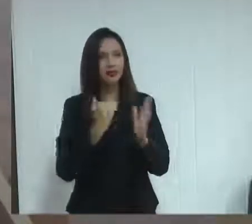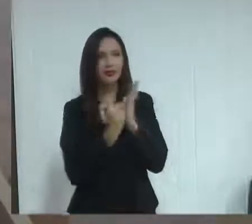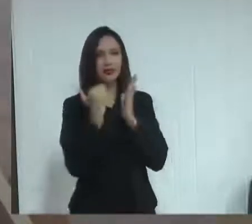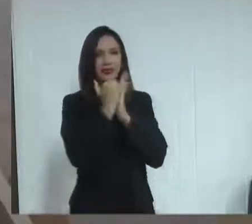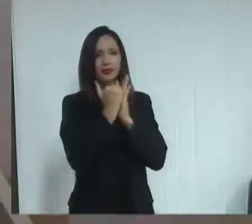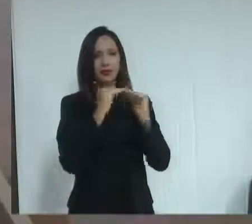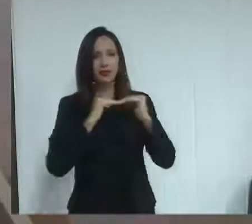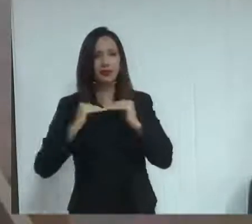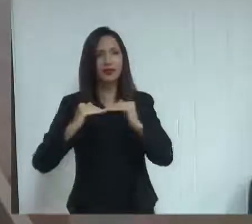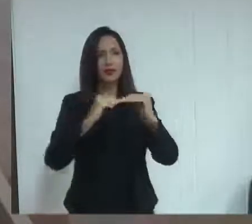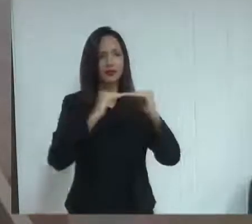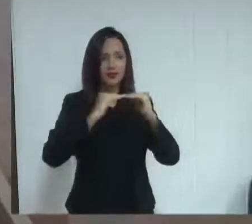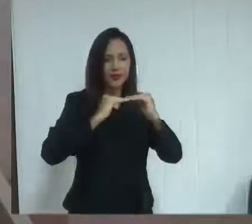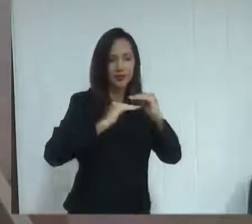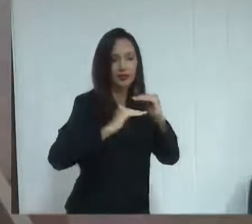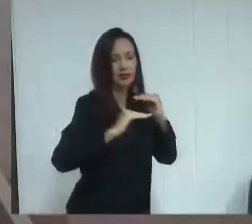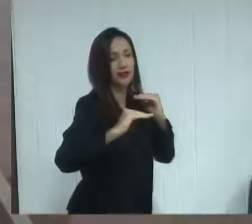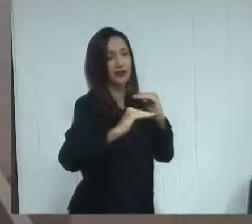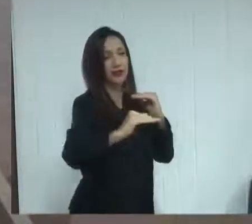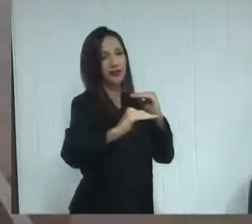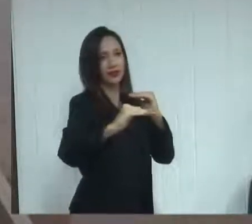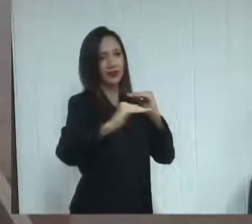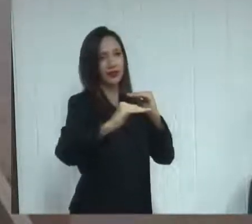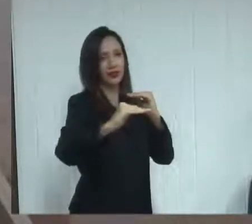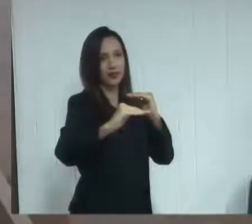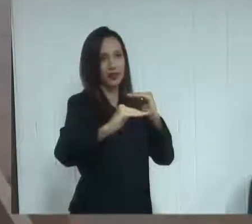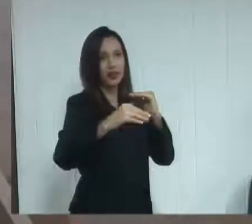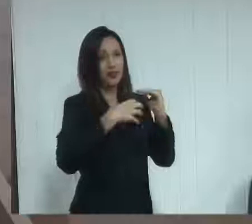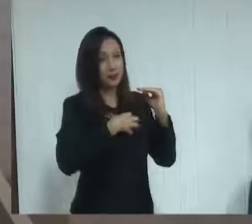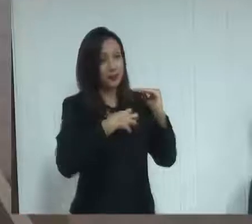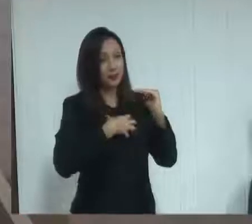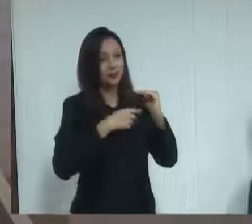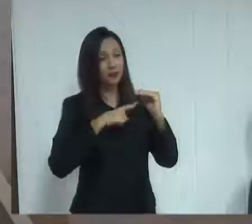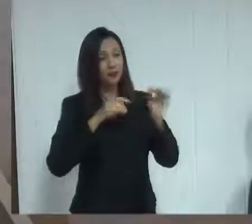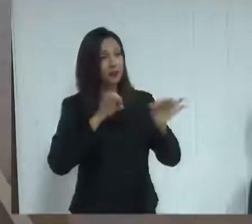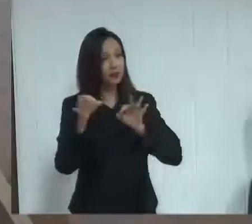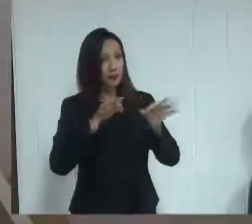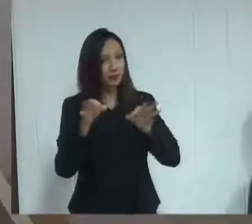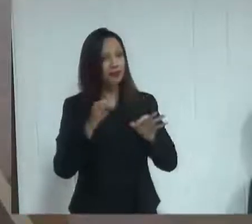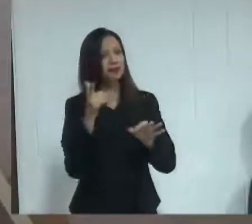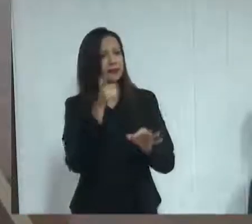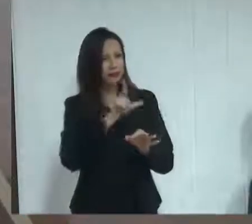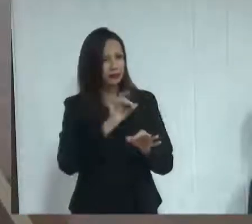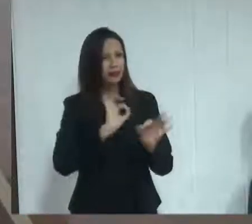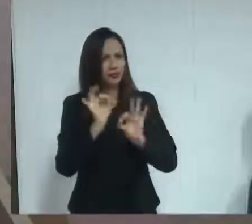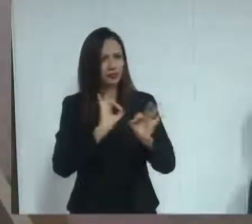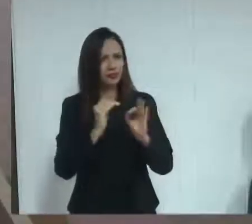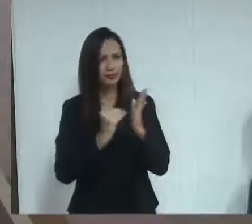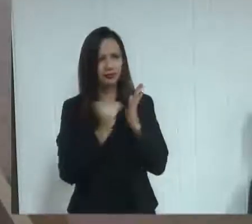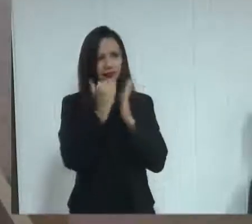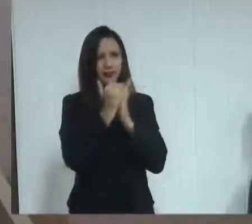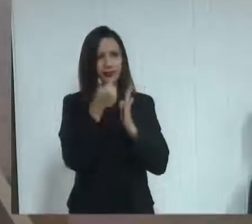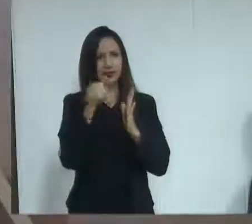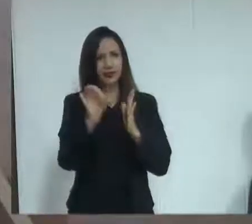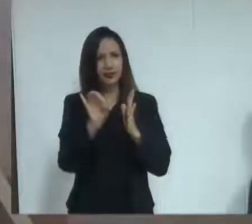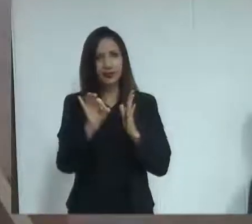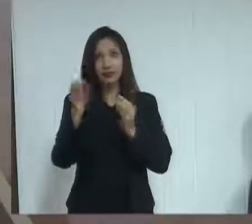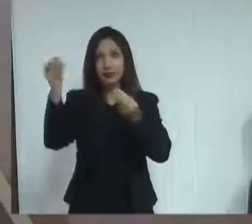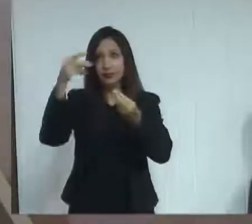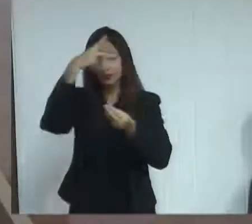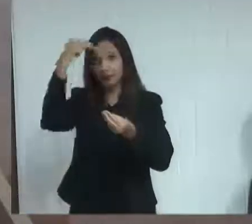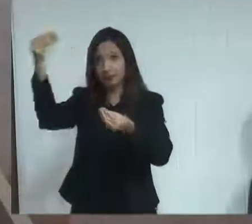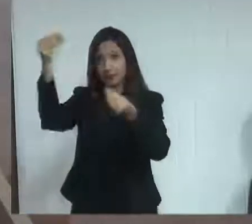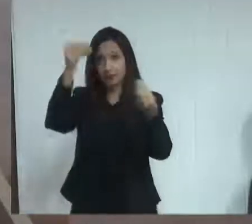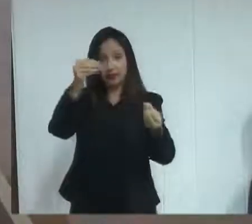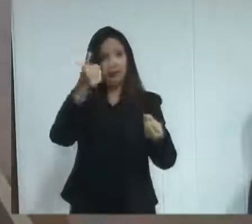eu penso que ela tem que ser moderada. Né? E da forma que está sendo o projeto, ainda está possibilitando chegar até 10%. Se o prefeito quiser estar 10%, até pode. E